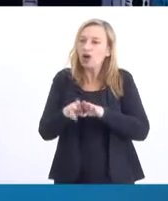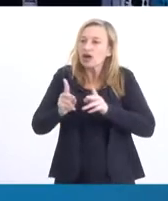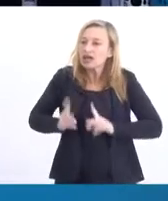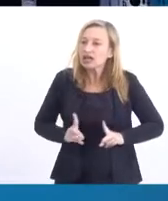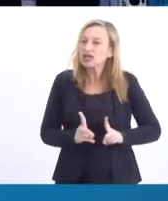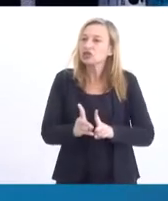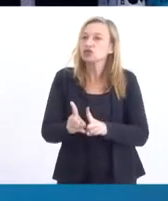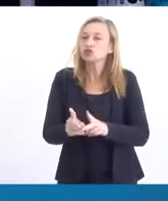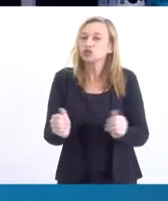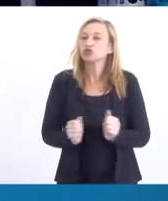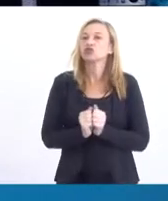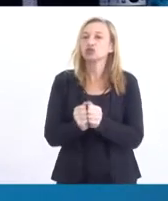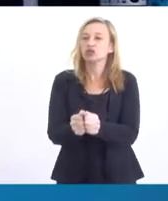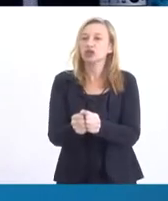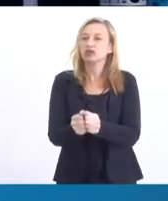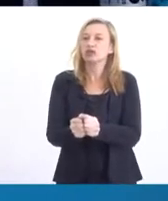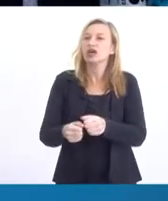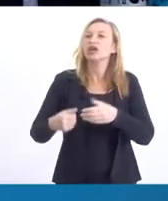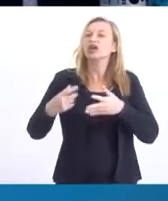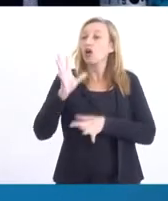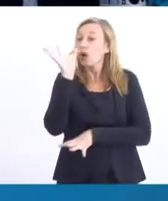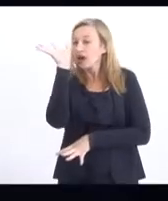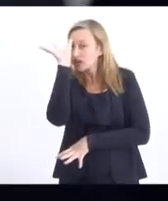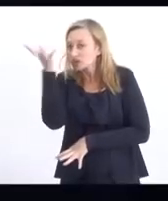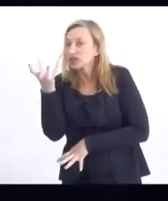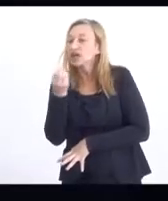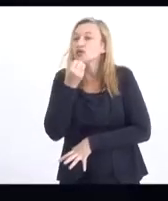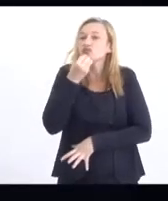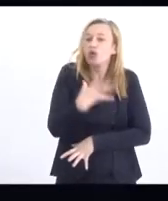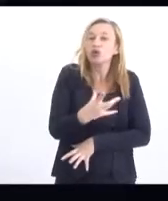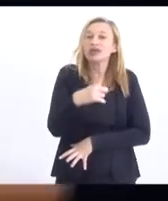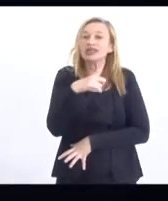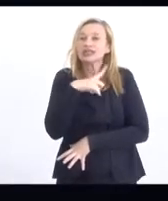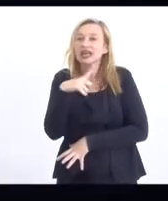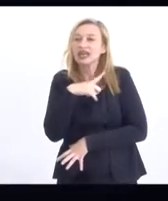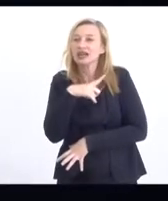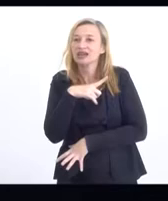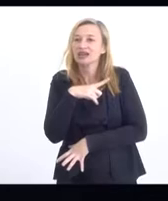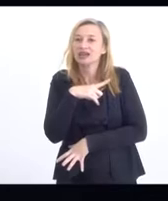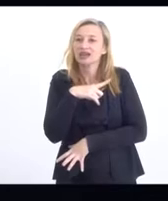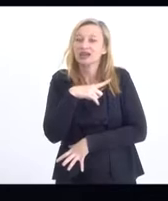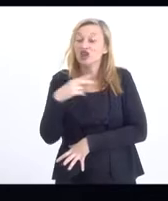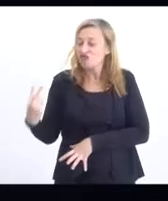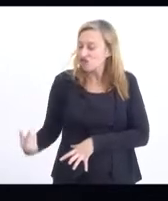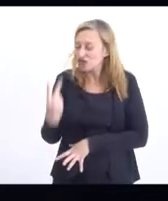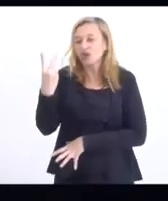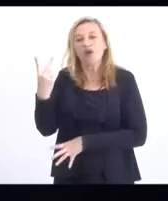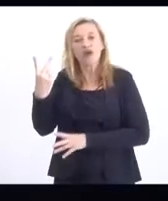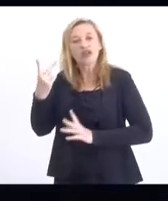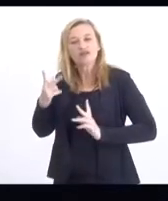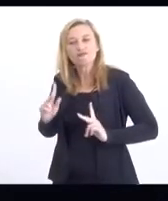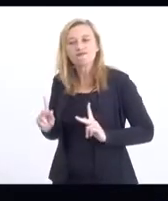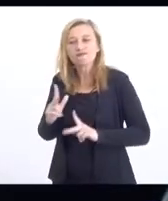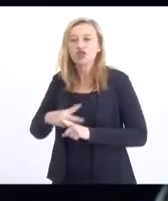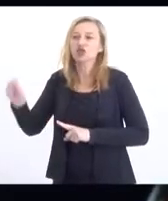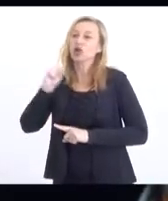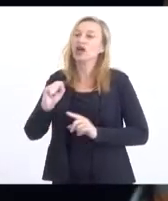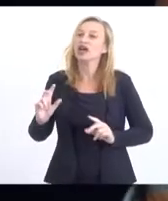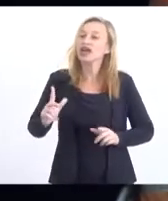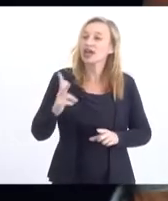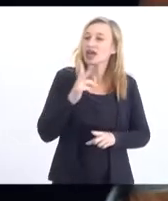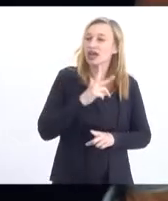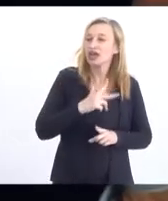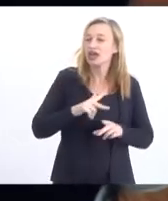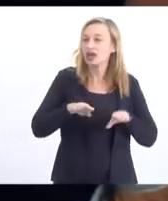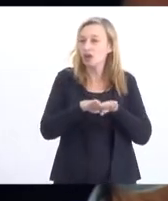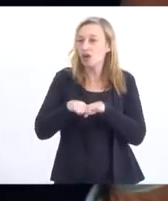maneira coerente, de buscar resultado e ter vitórias iguais. O Noroeste